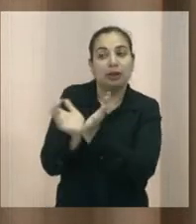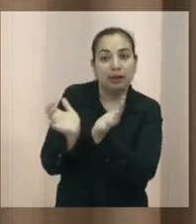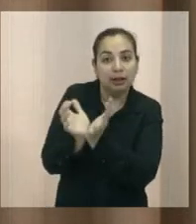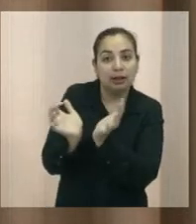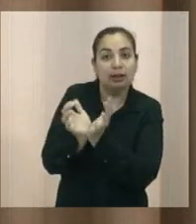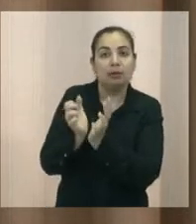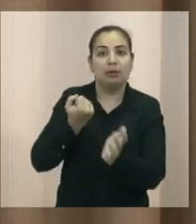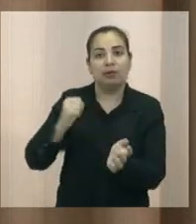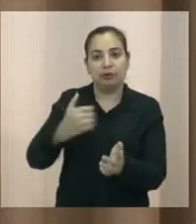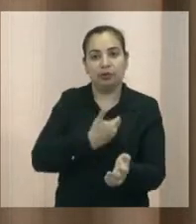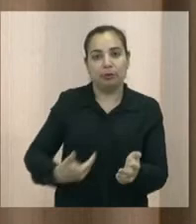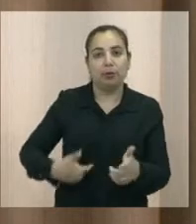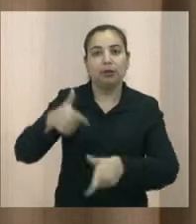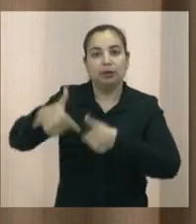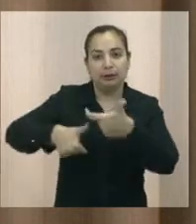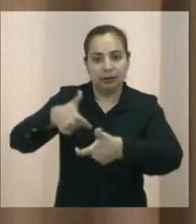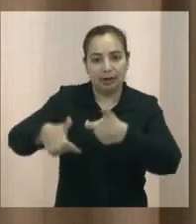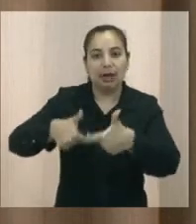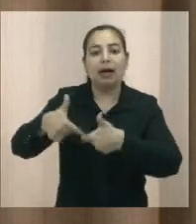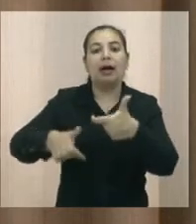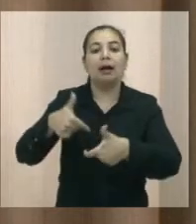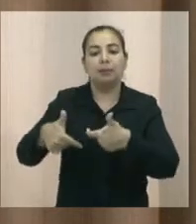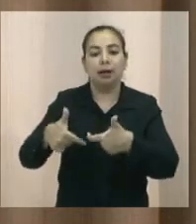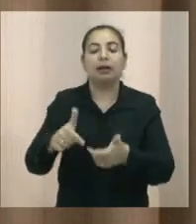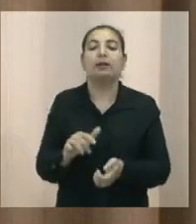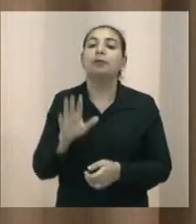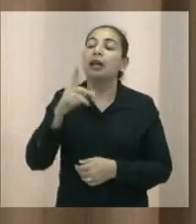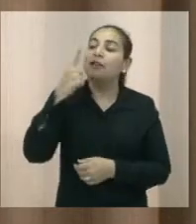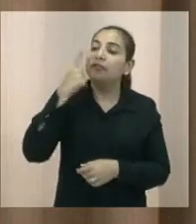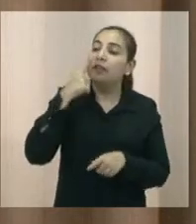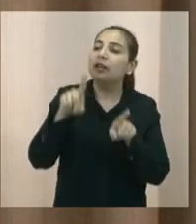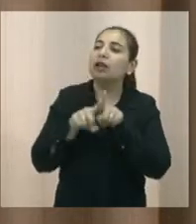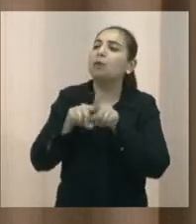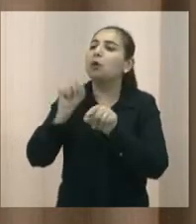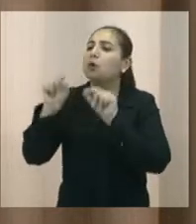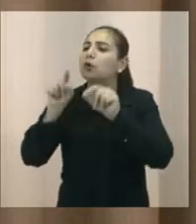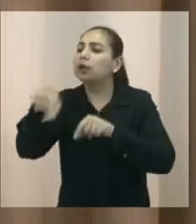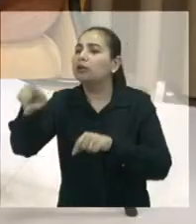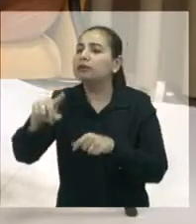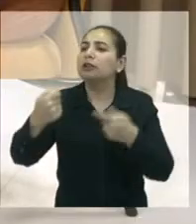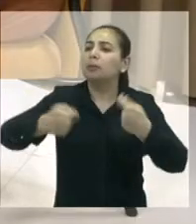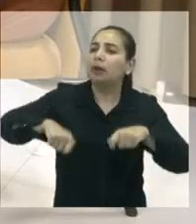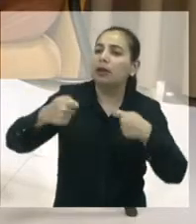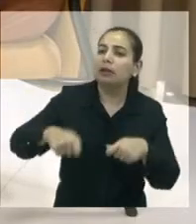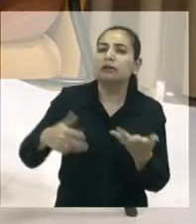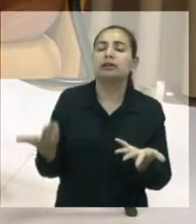a população, dos anseios, do que ela necessita, de questões como essas também,